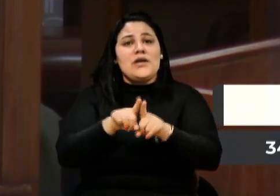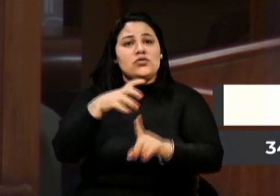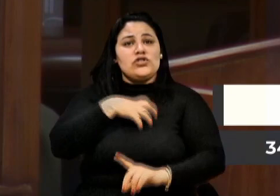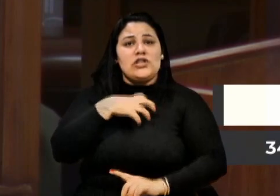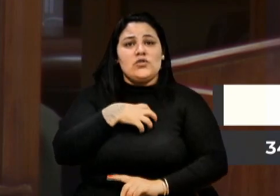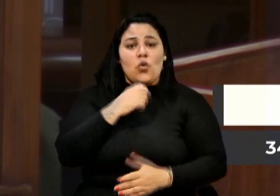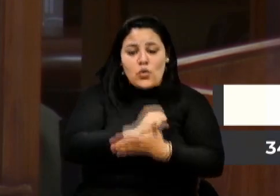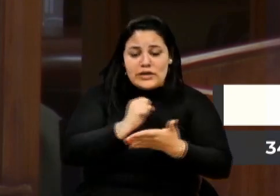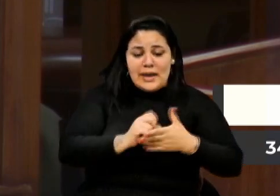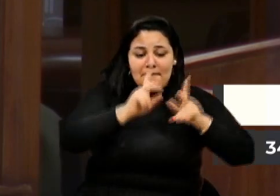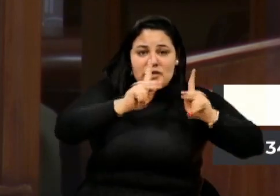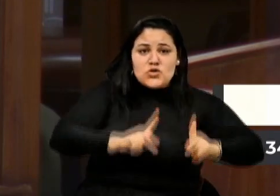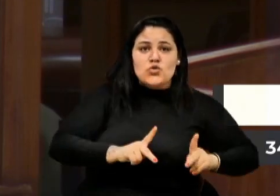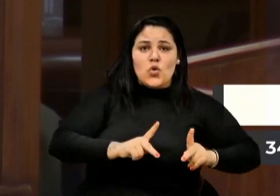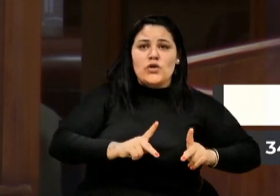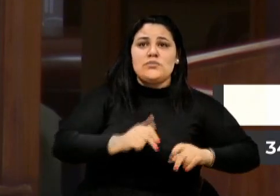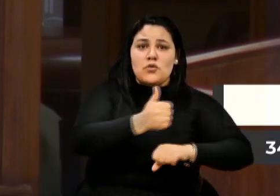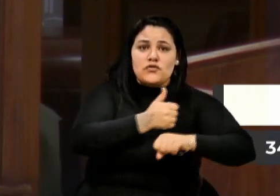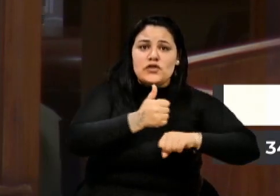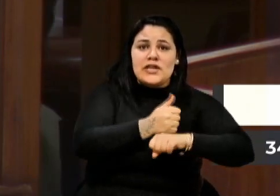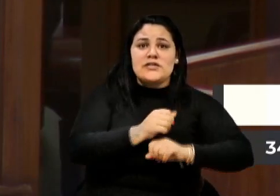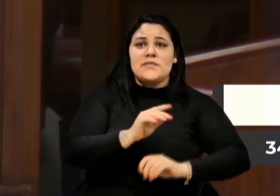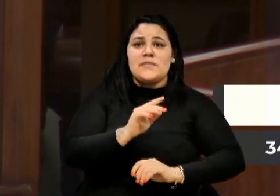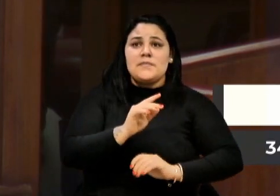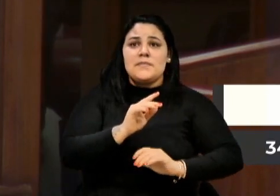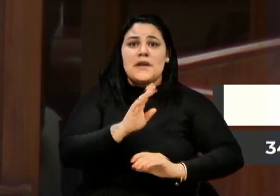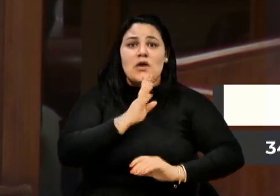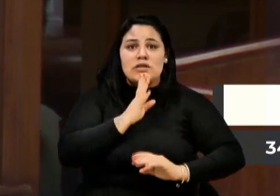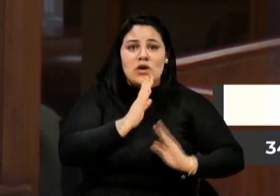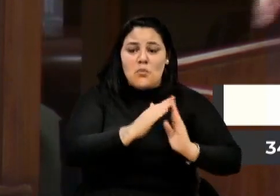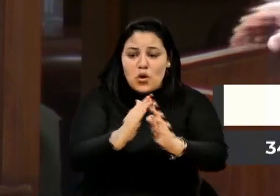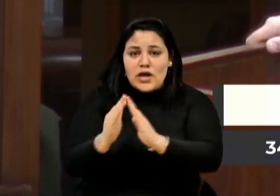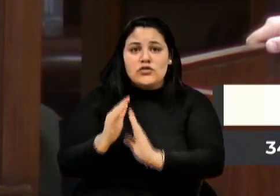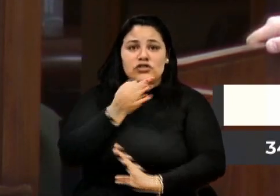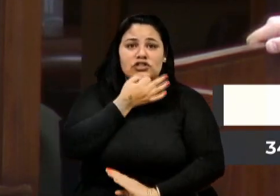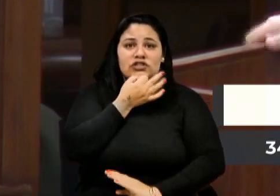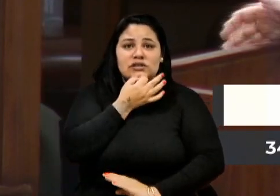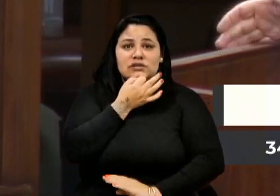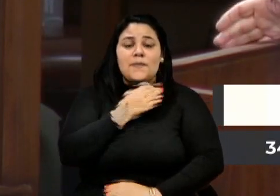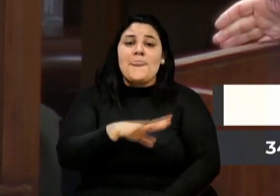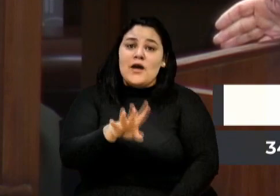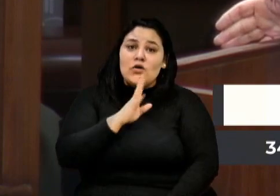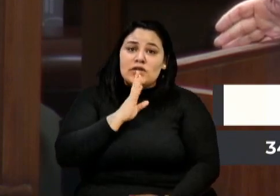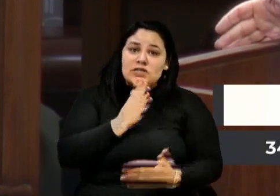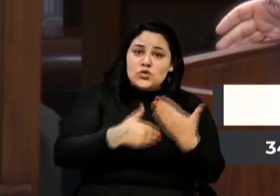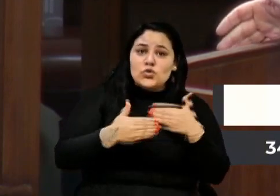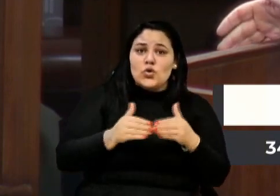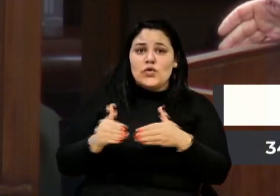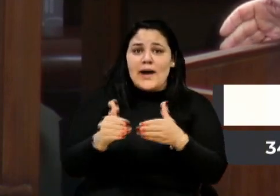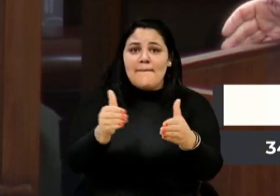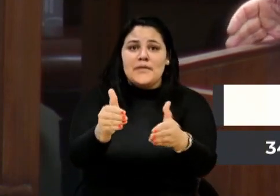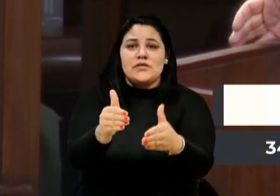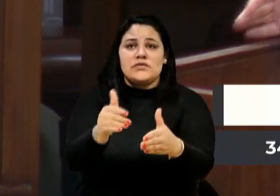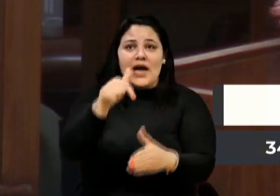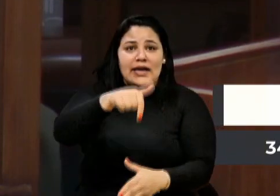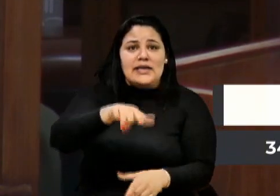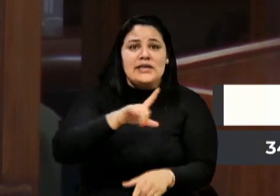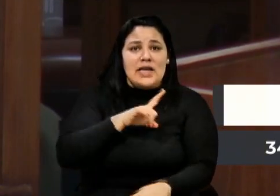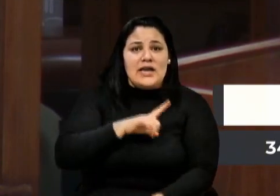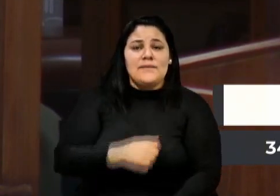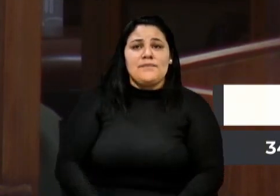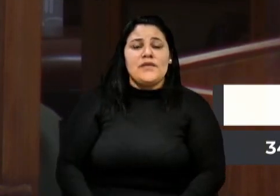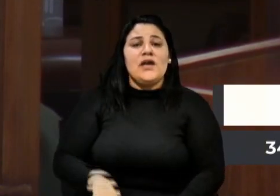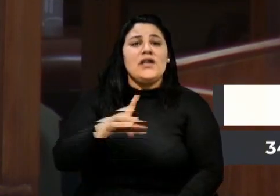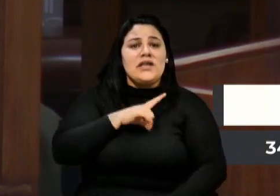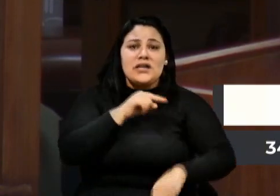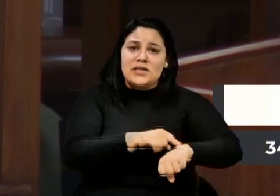levando esses moradores de Caxias visitarem e conhecer esses roteiros todos que temos aqui. Uma parte, vereador. Né? Tem tempo para